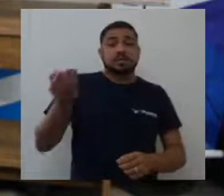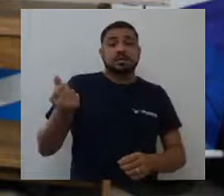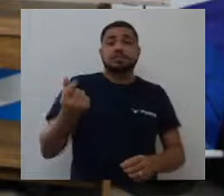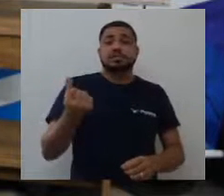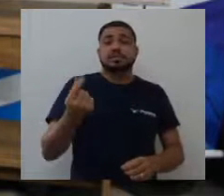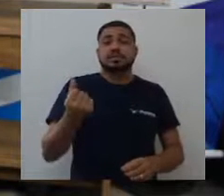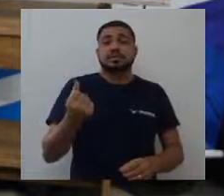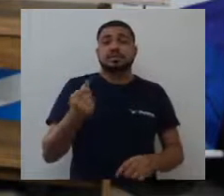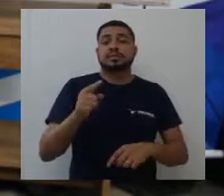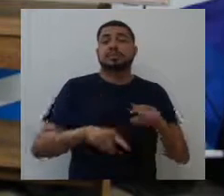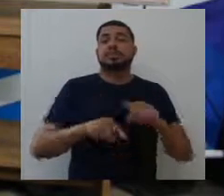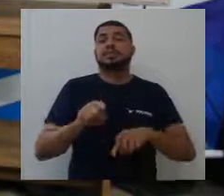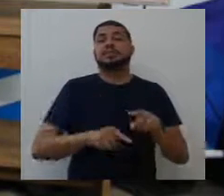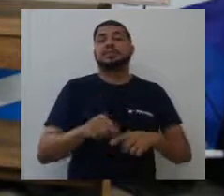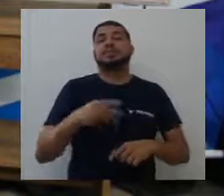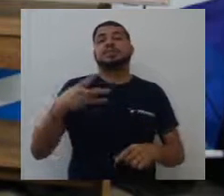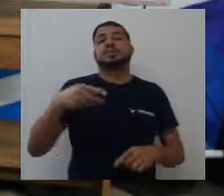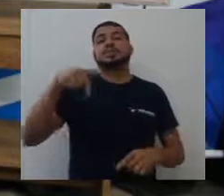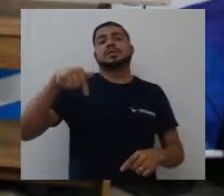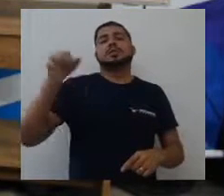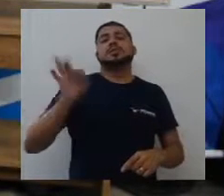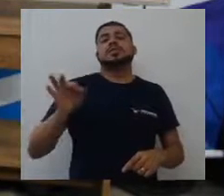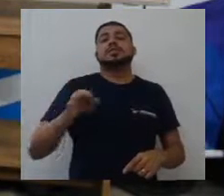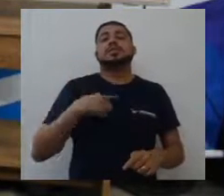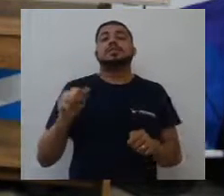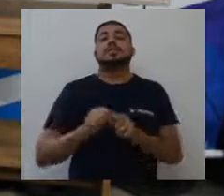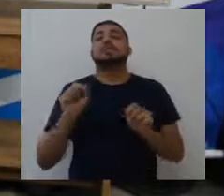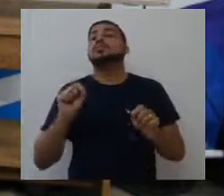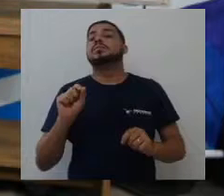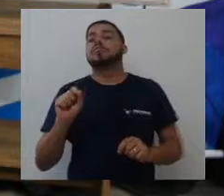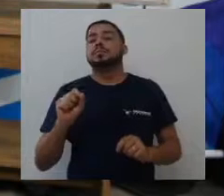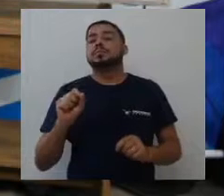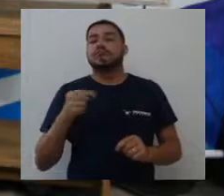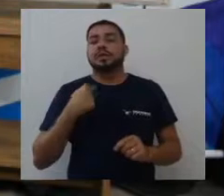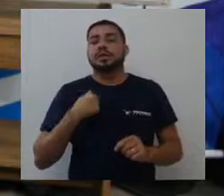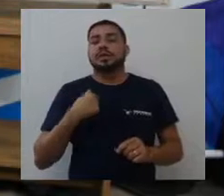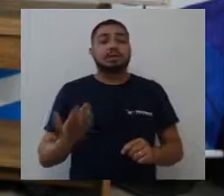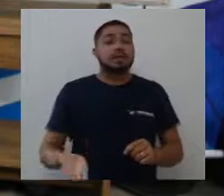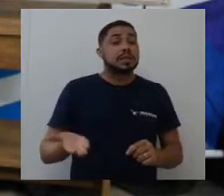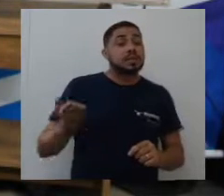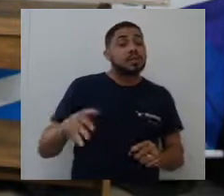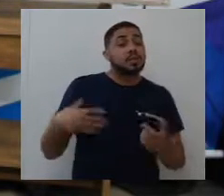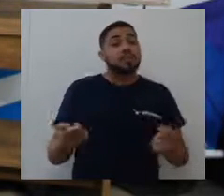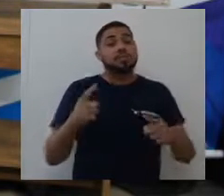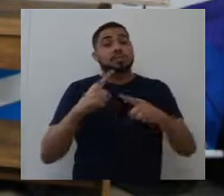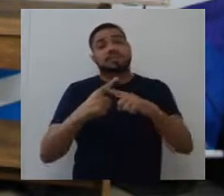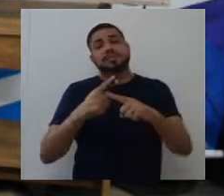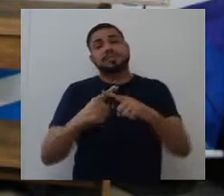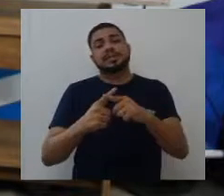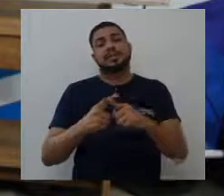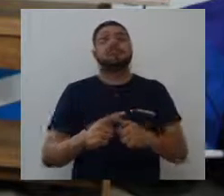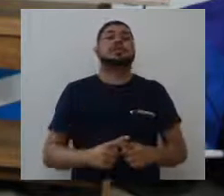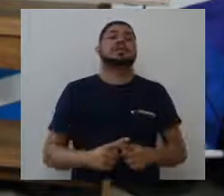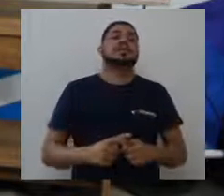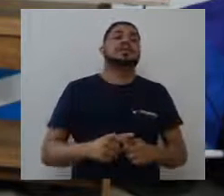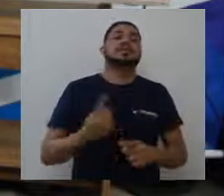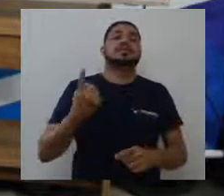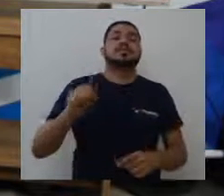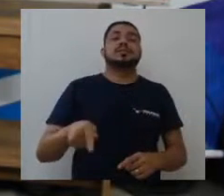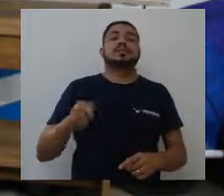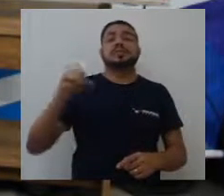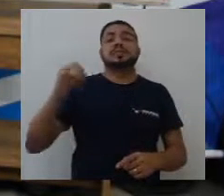produto em 37%, o que eu tenho que fazer? Eu tenho que aumentar ou multiplicar esse preço por